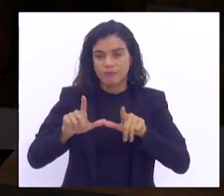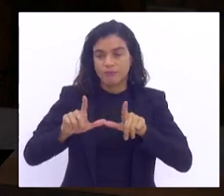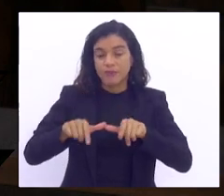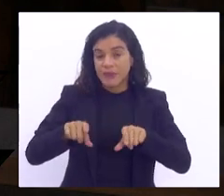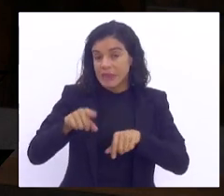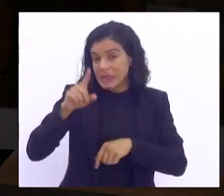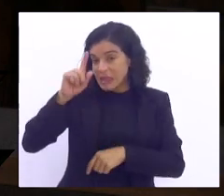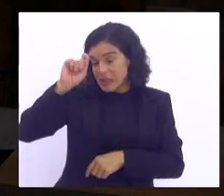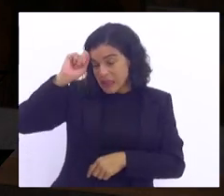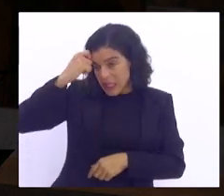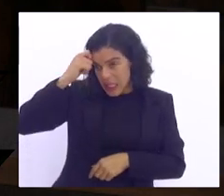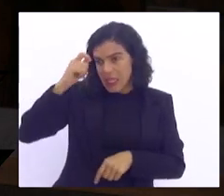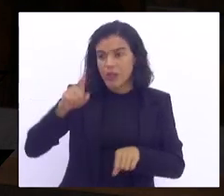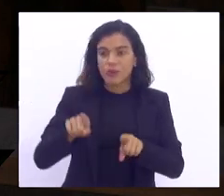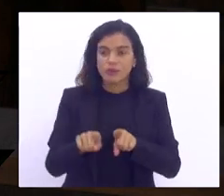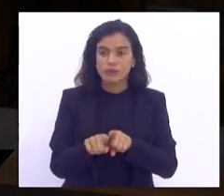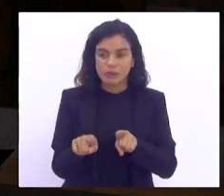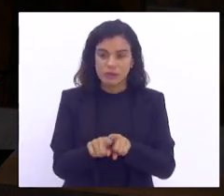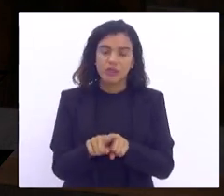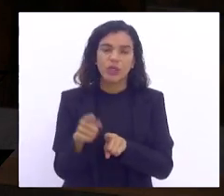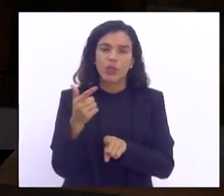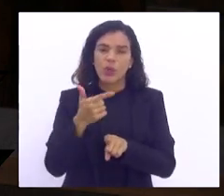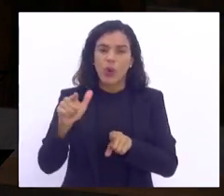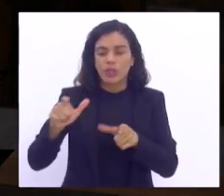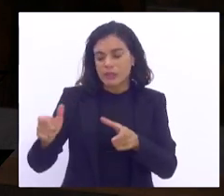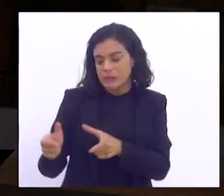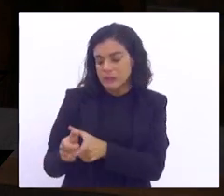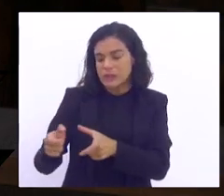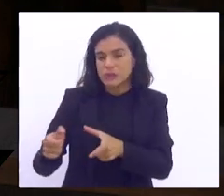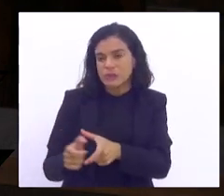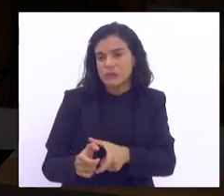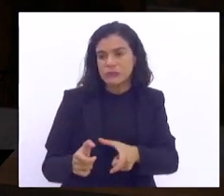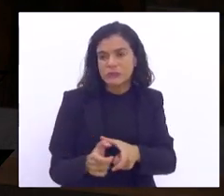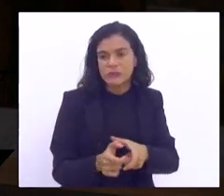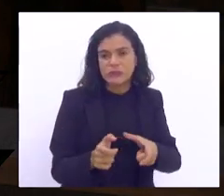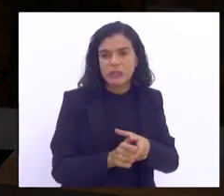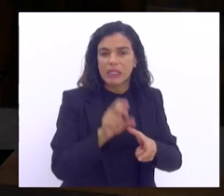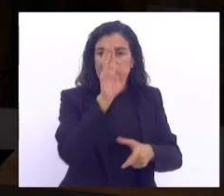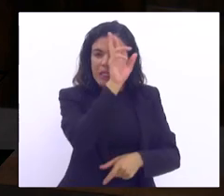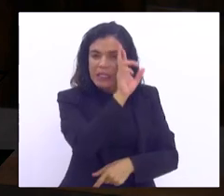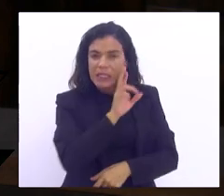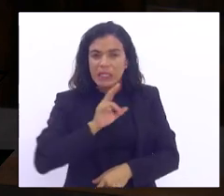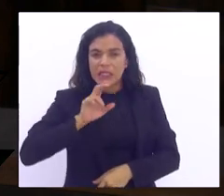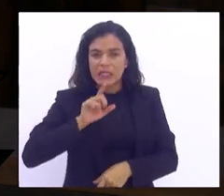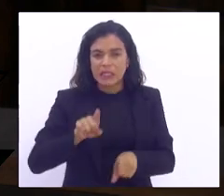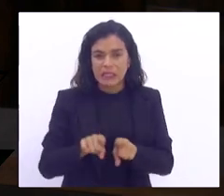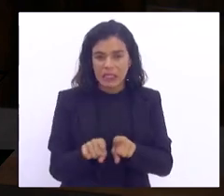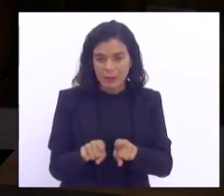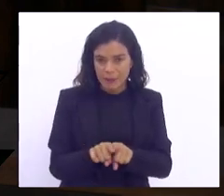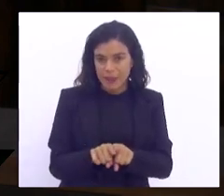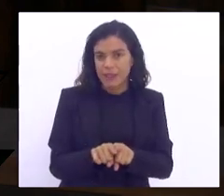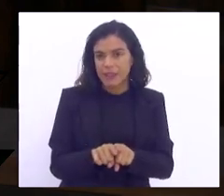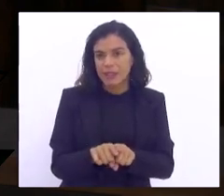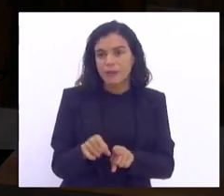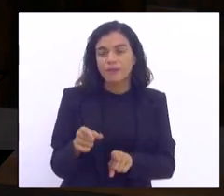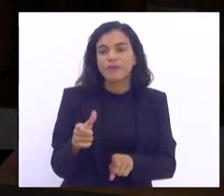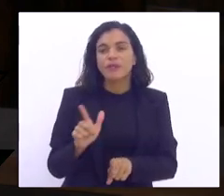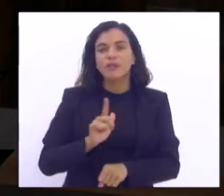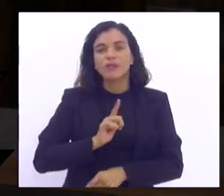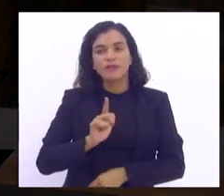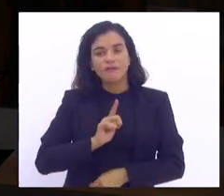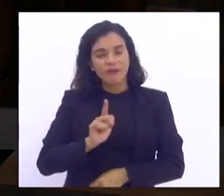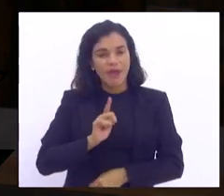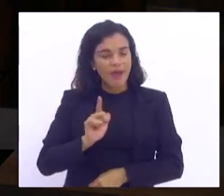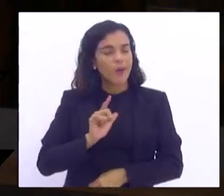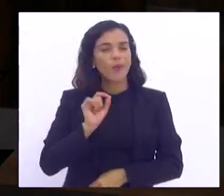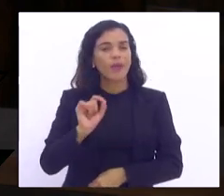negros, e tantas outras minorias, etnias, classes de seres humanos que tiveram o seu